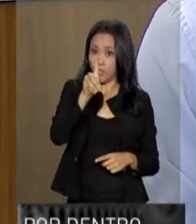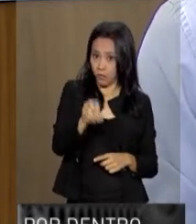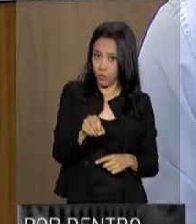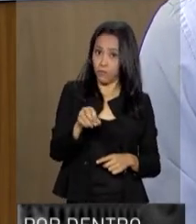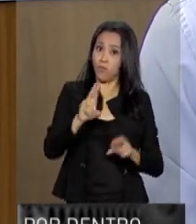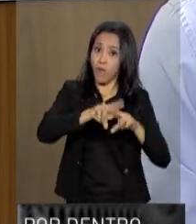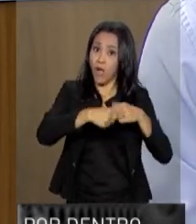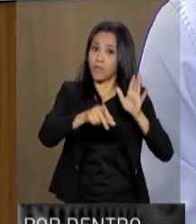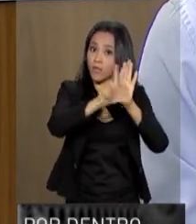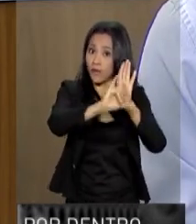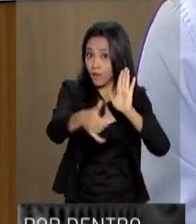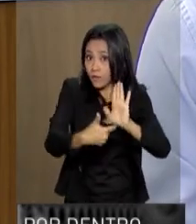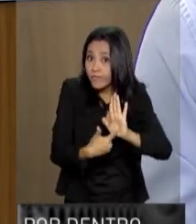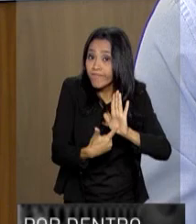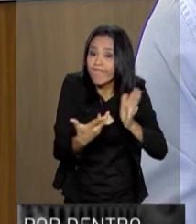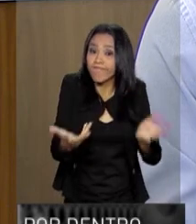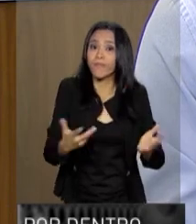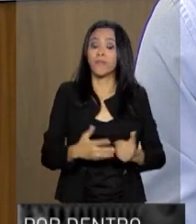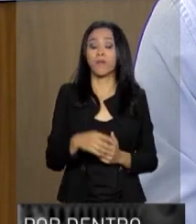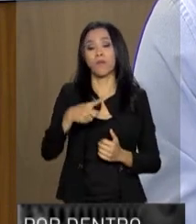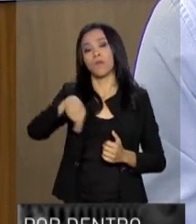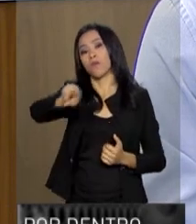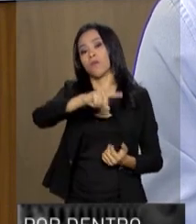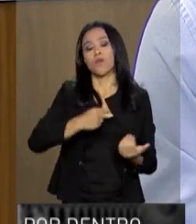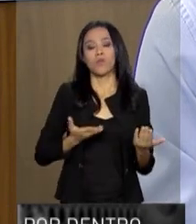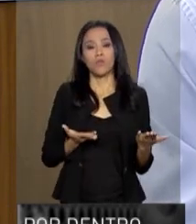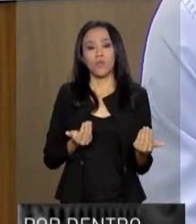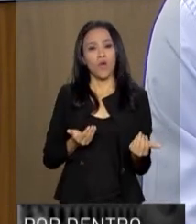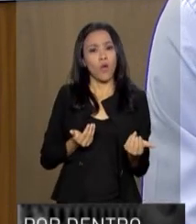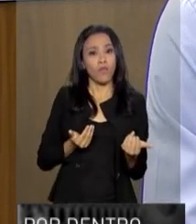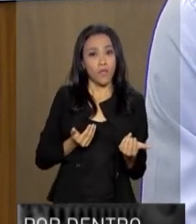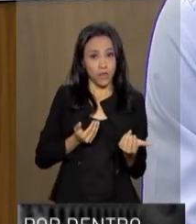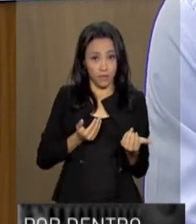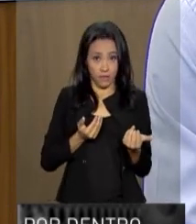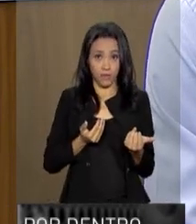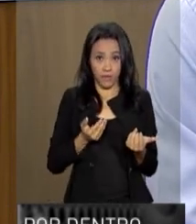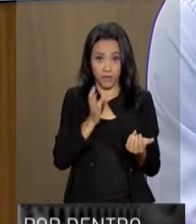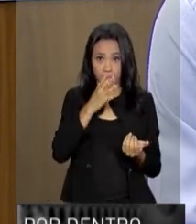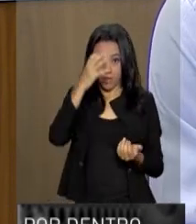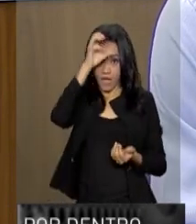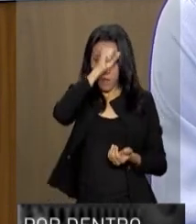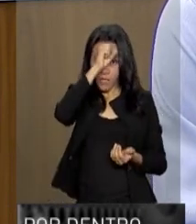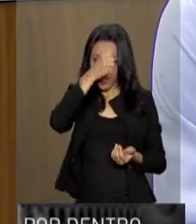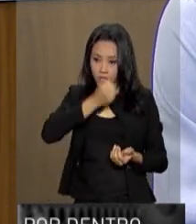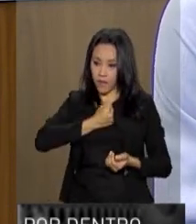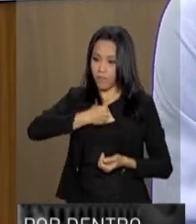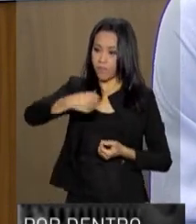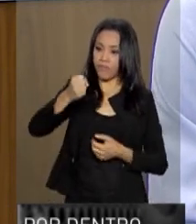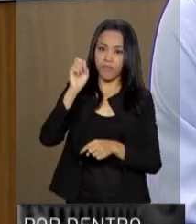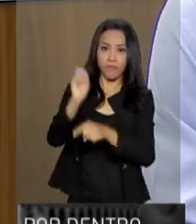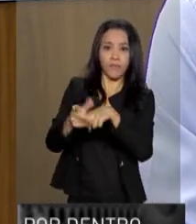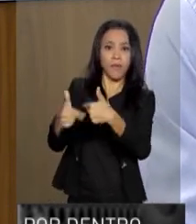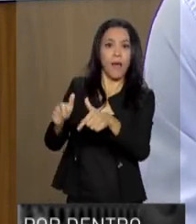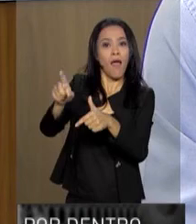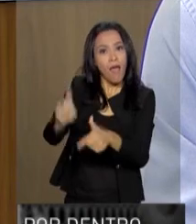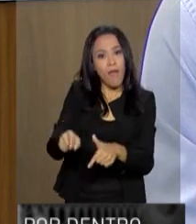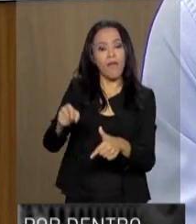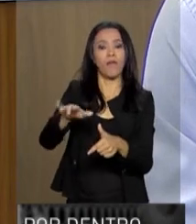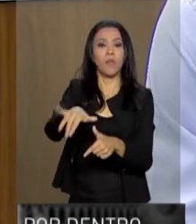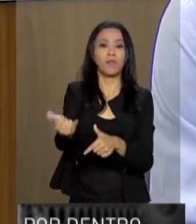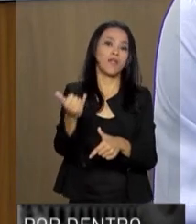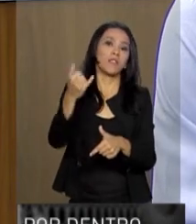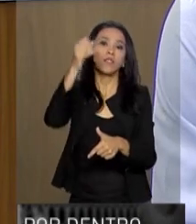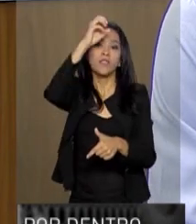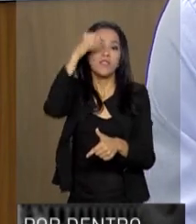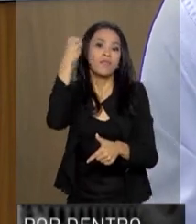jovem aprendiz ele é uma grande garantia de inserção do jovem no mercado de trabalho porque